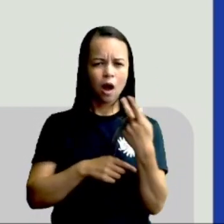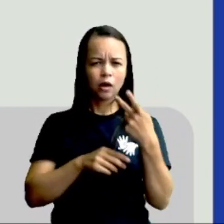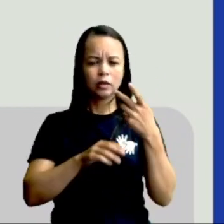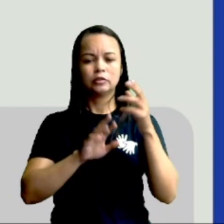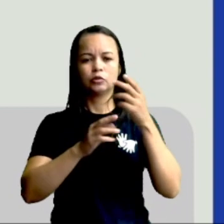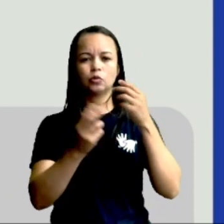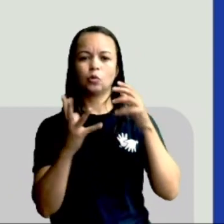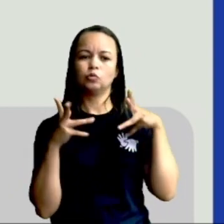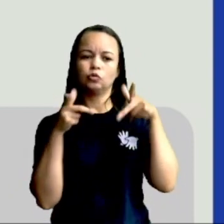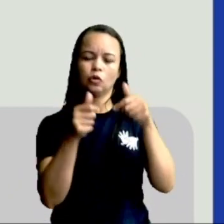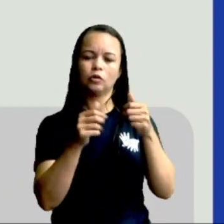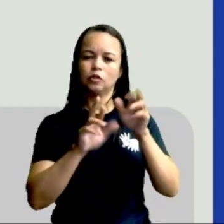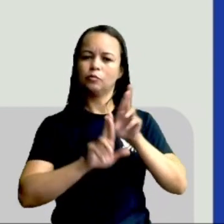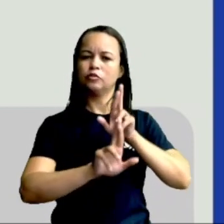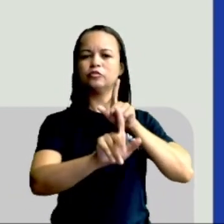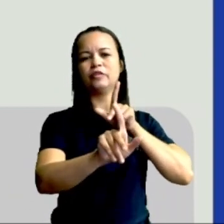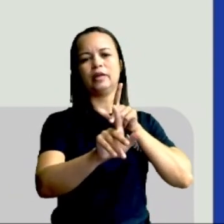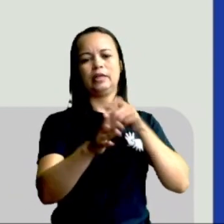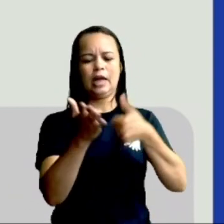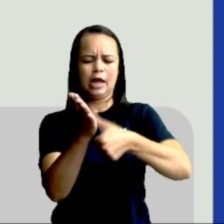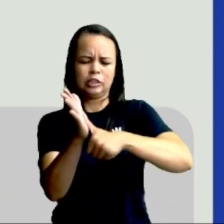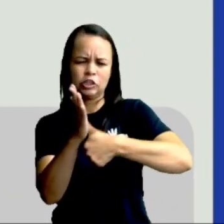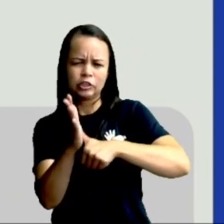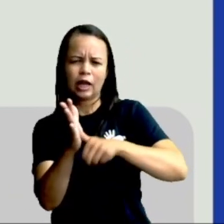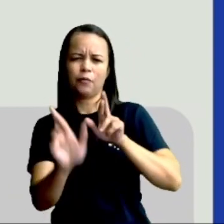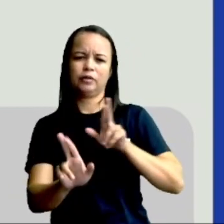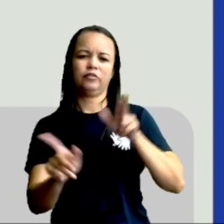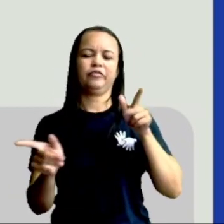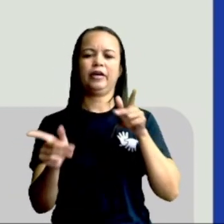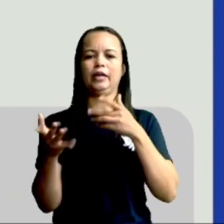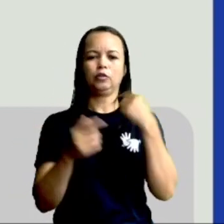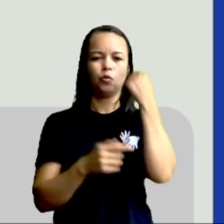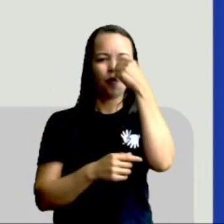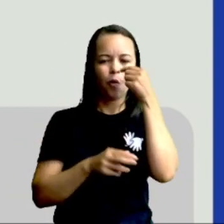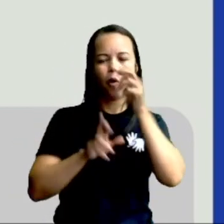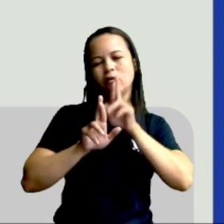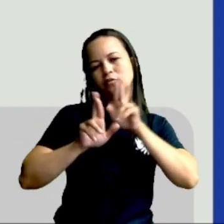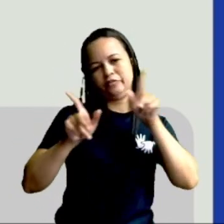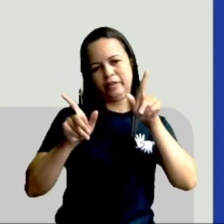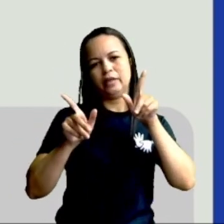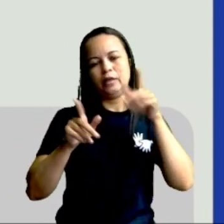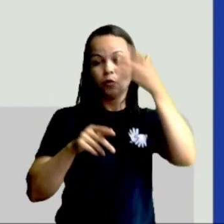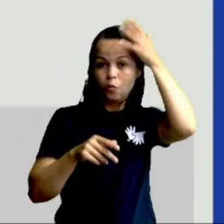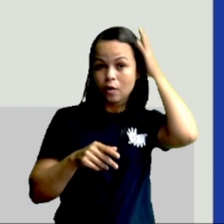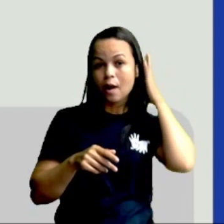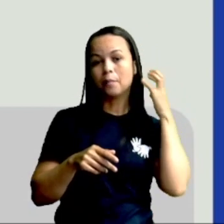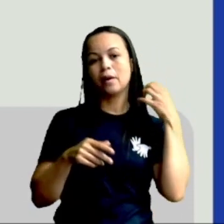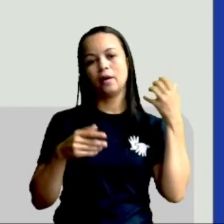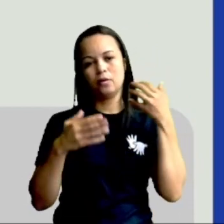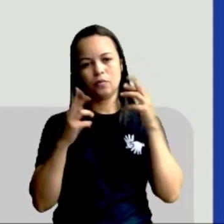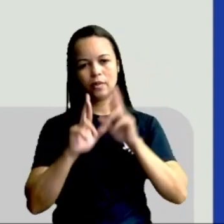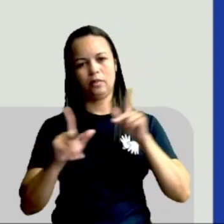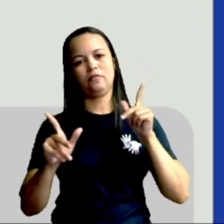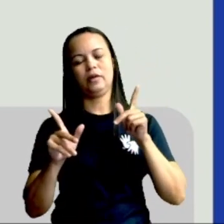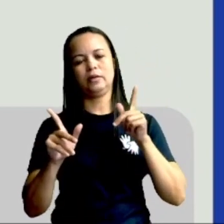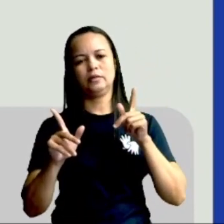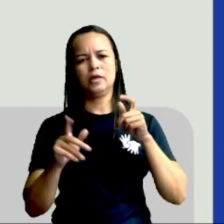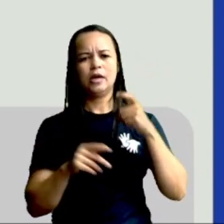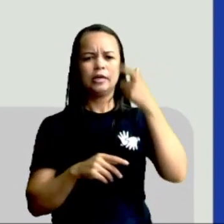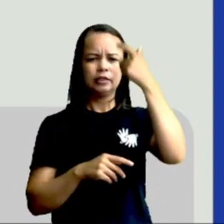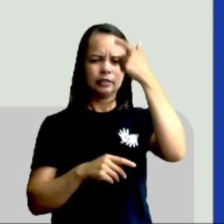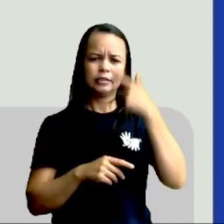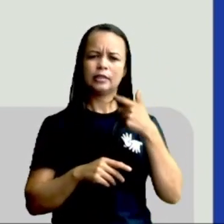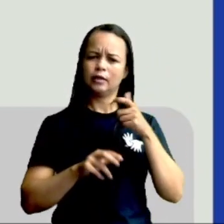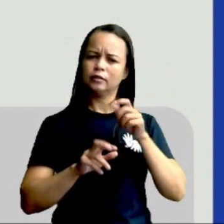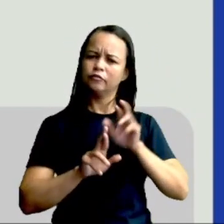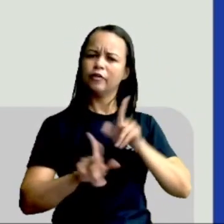pessoa. A digital da gente é diferente, a cor da gente é diferente, os olhos da gente é diferente, o cabelo é diferente. E ser diferente não